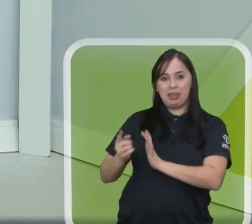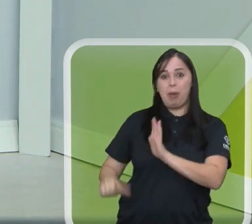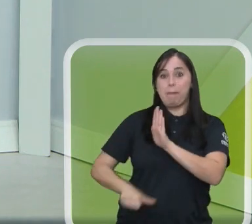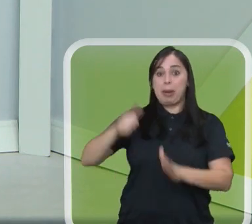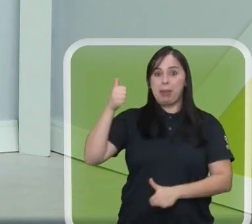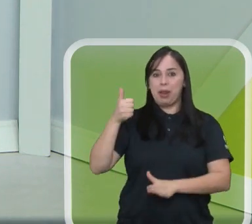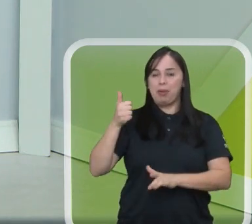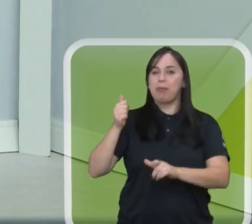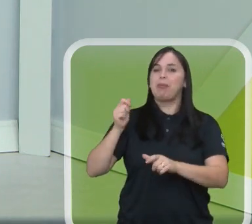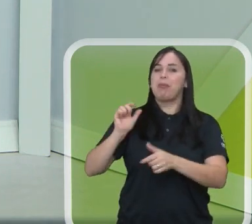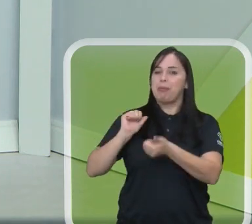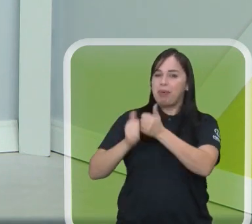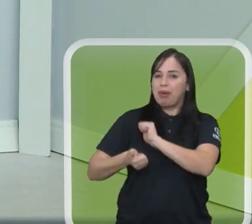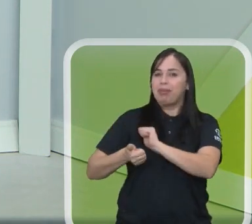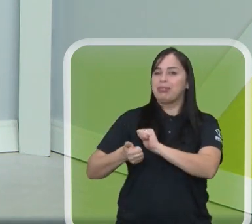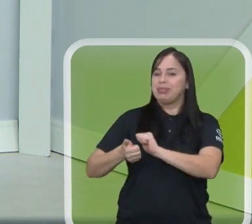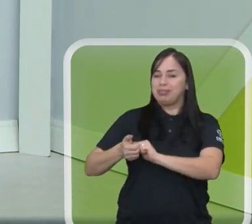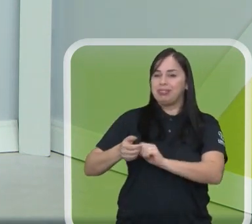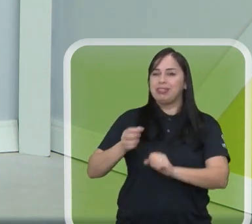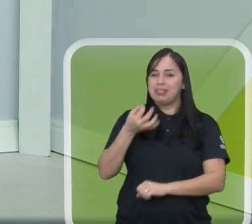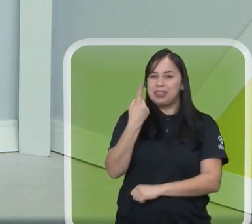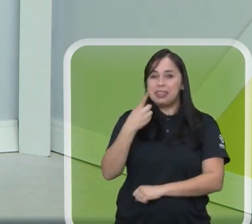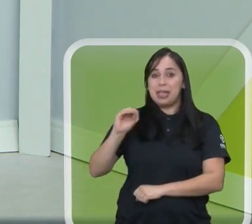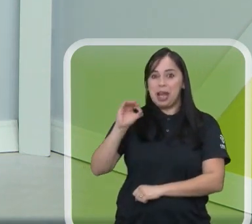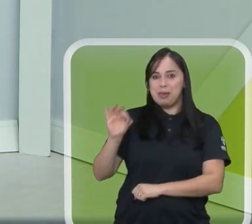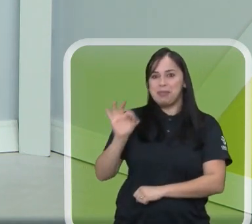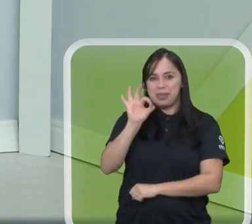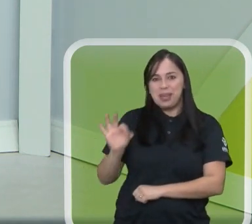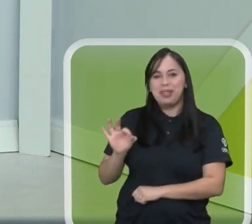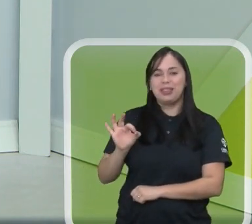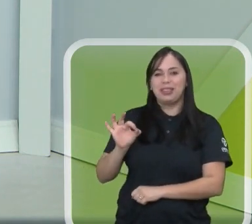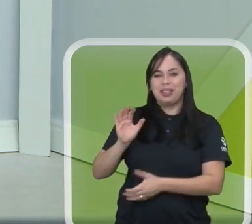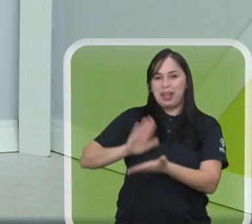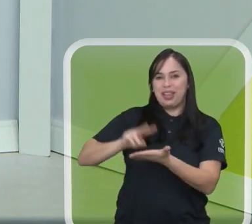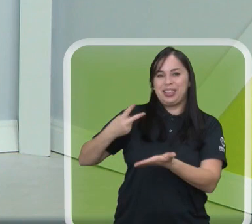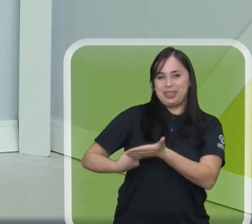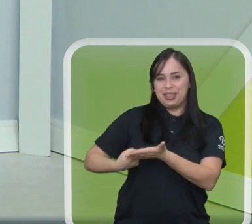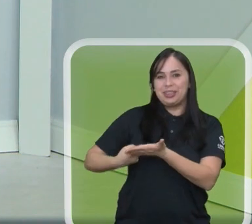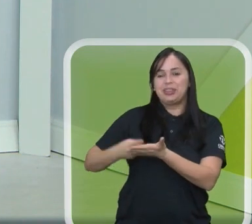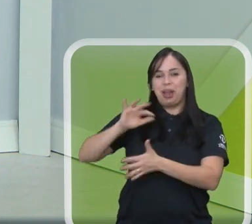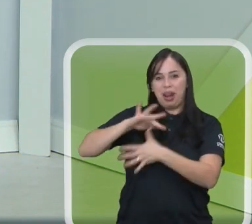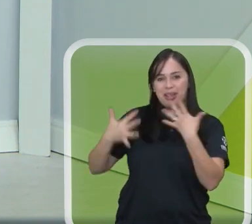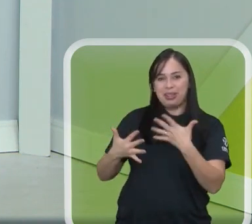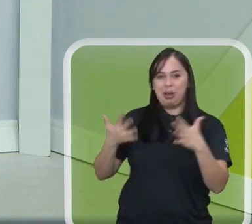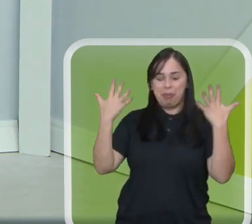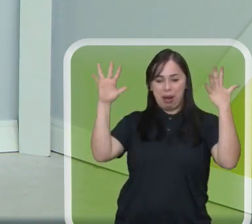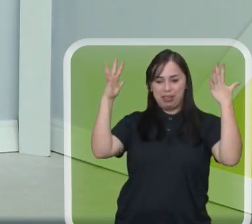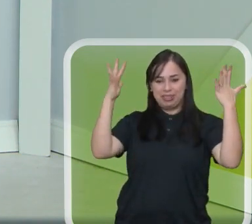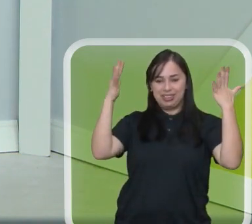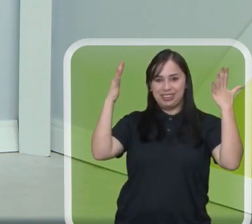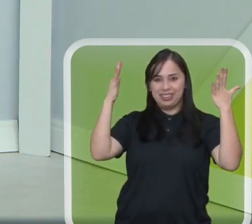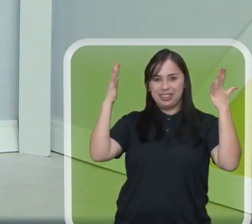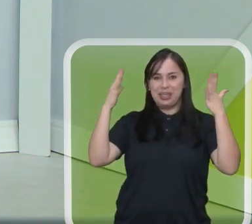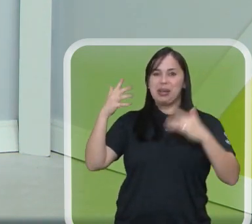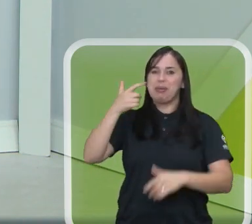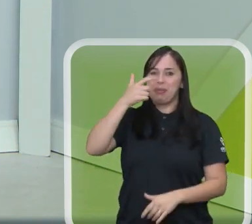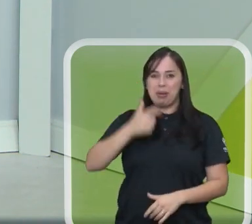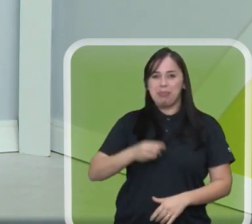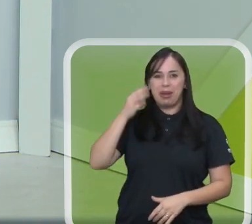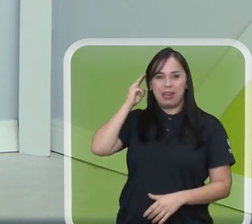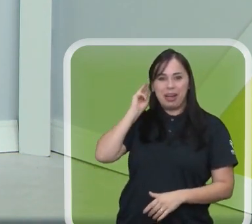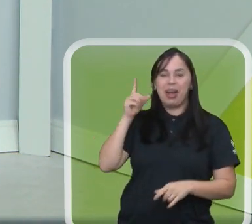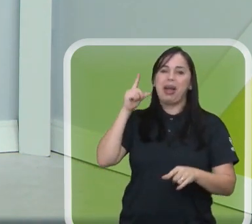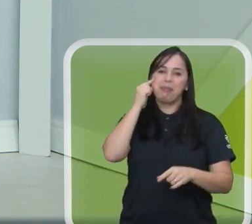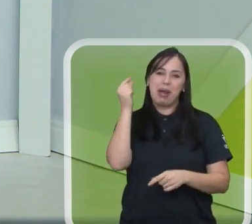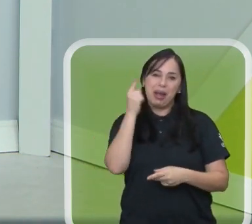programa de esporte 100% traduzido em Libras, ó, meus aplausos para vocês, para a Maíra que está aqui, para Ana Furtado,